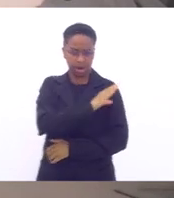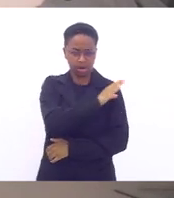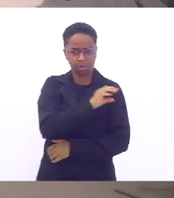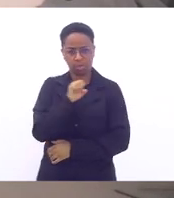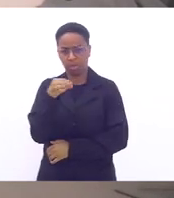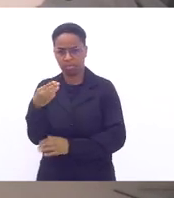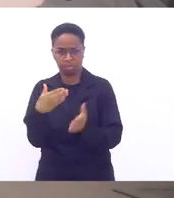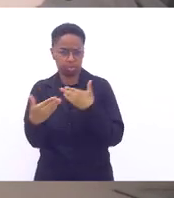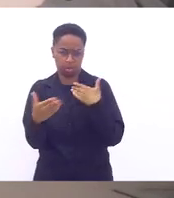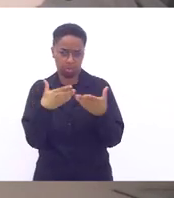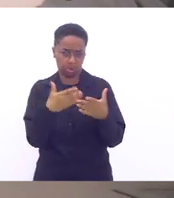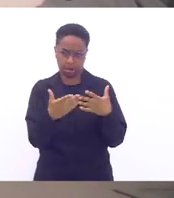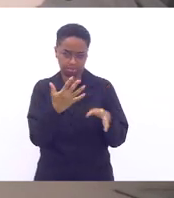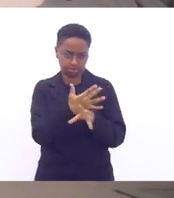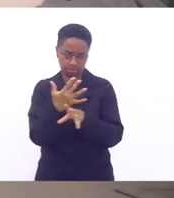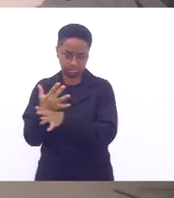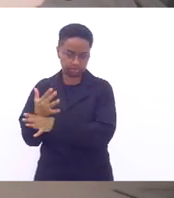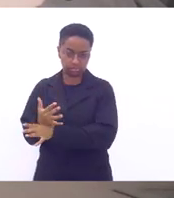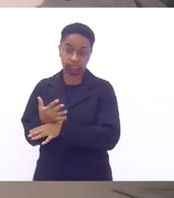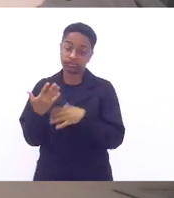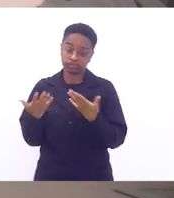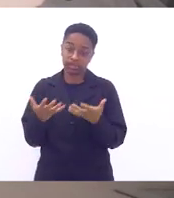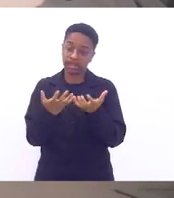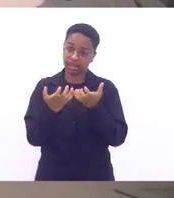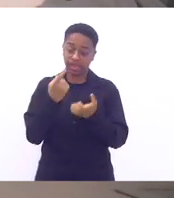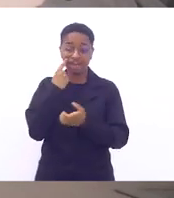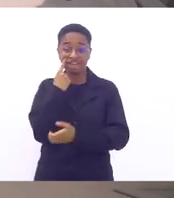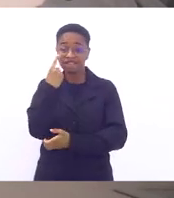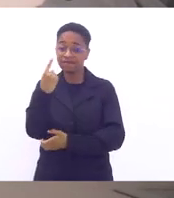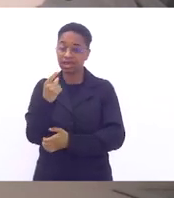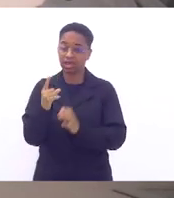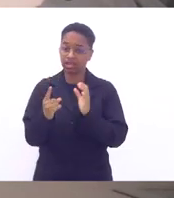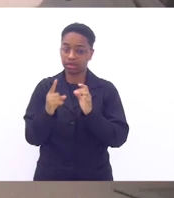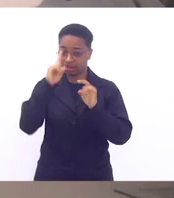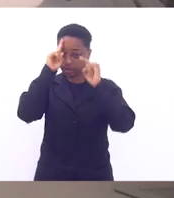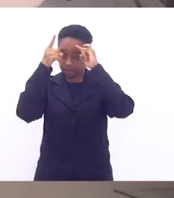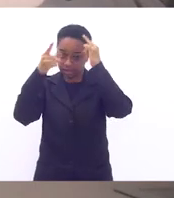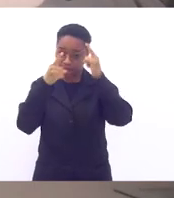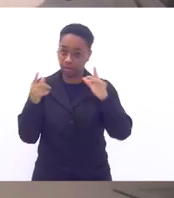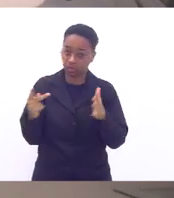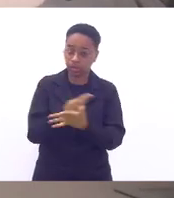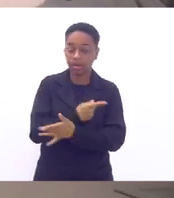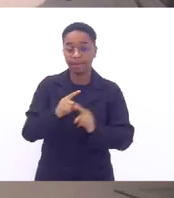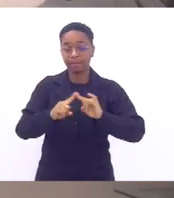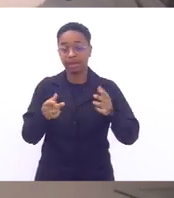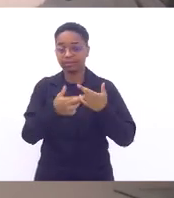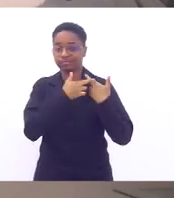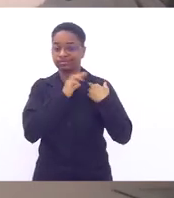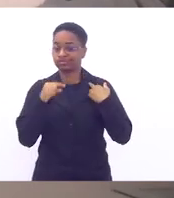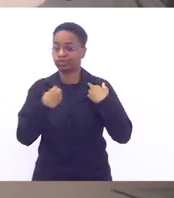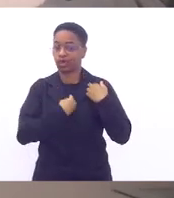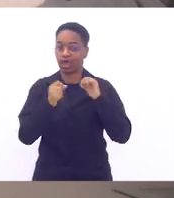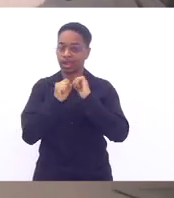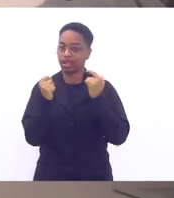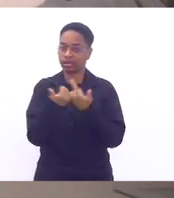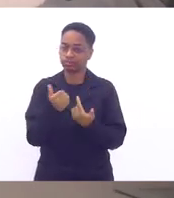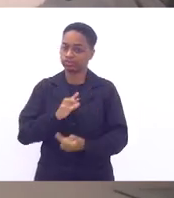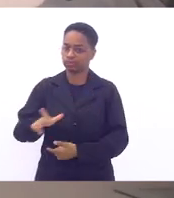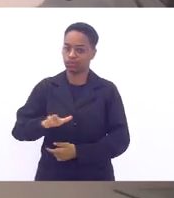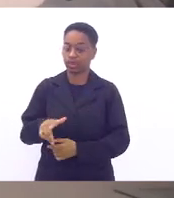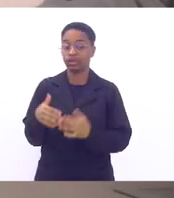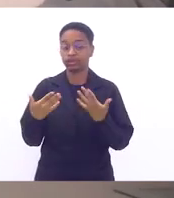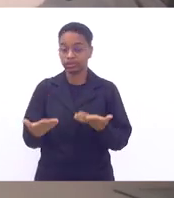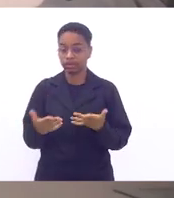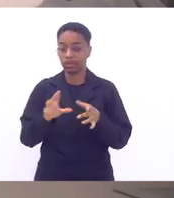ou de qualquer outro município ele quer ver aquela ideia dele realizado Mas infelizmente não é competência da alerj e a gente através